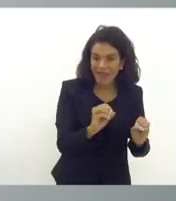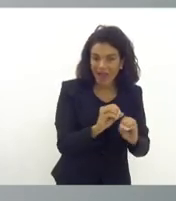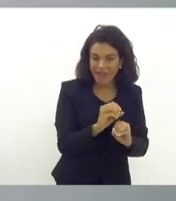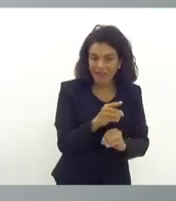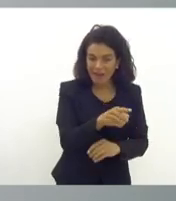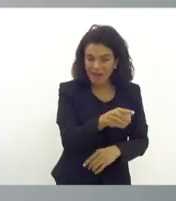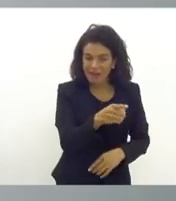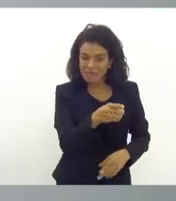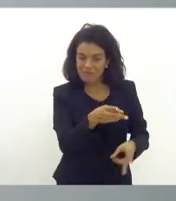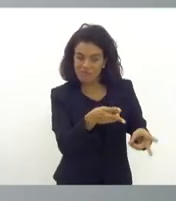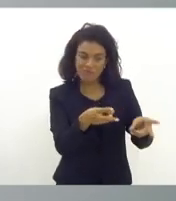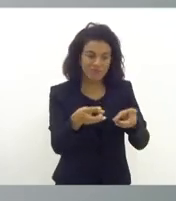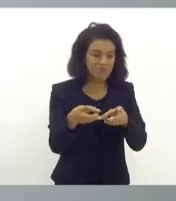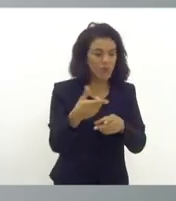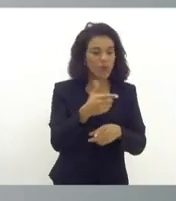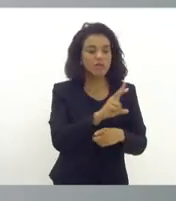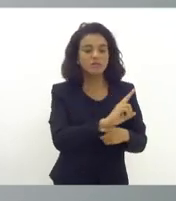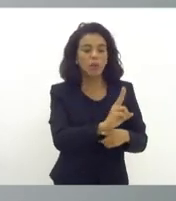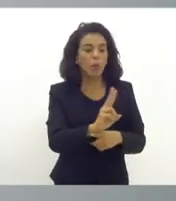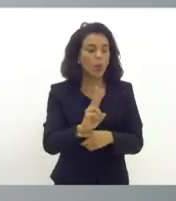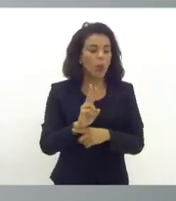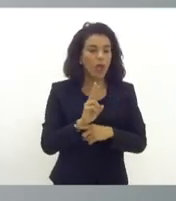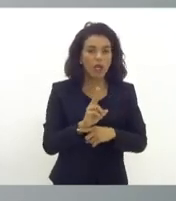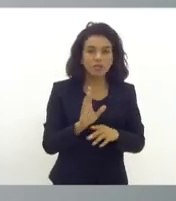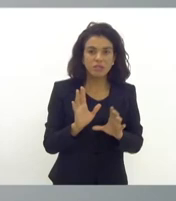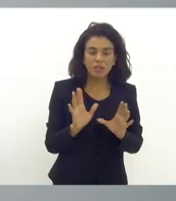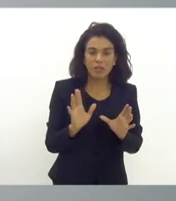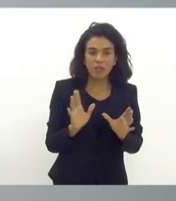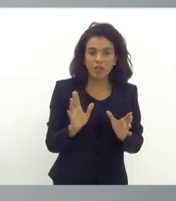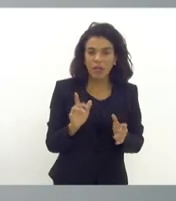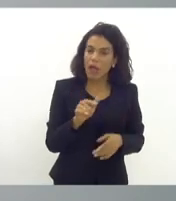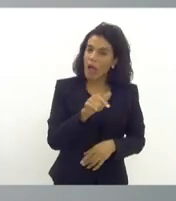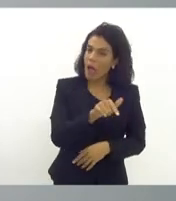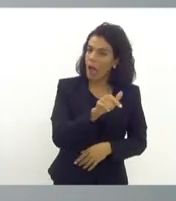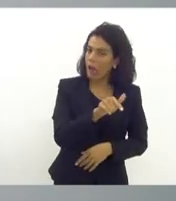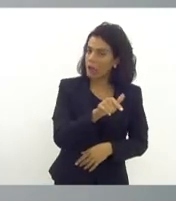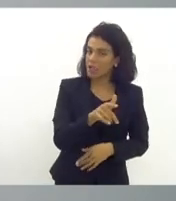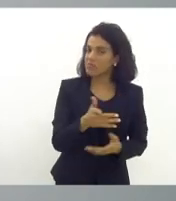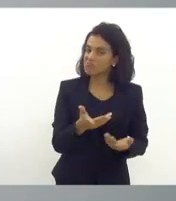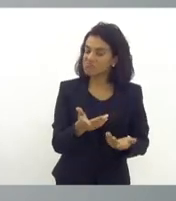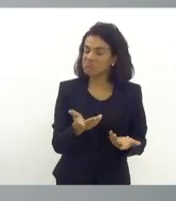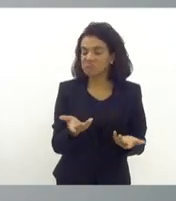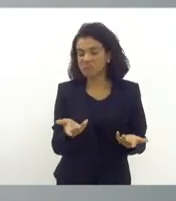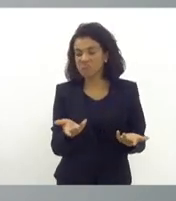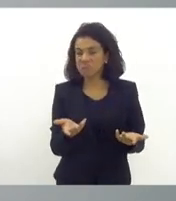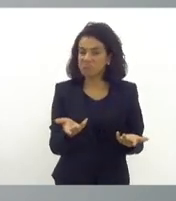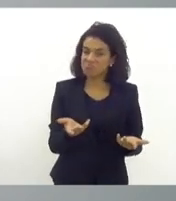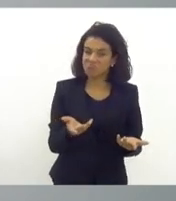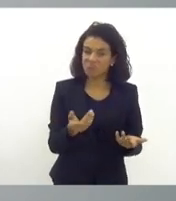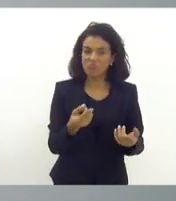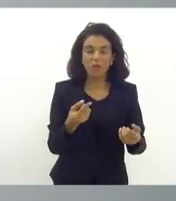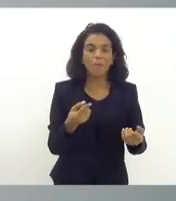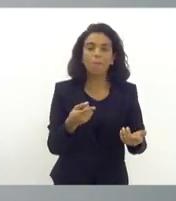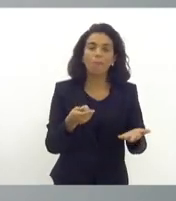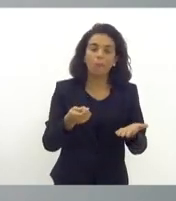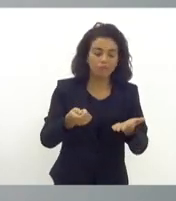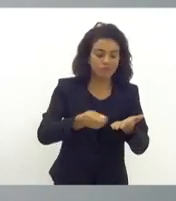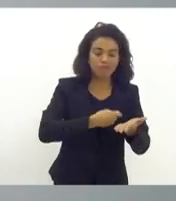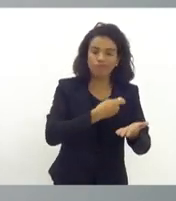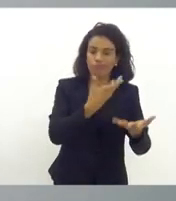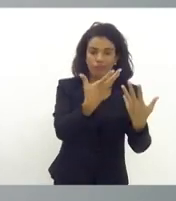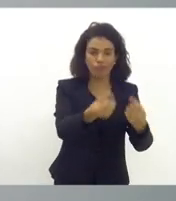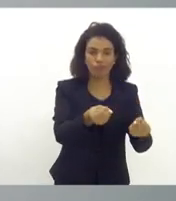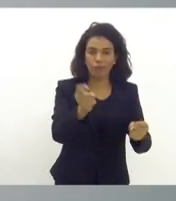segurança para as pessoas que vão ali se reunir esse pleito pode ser indeferido por alguma questão